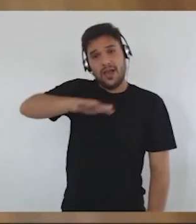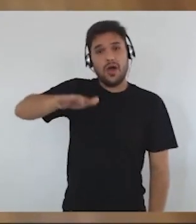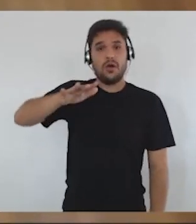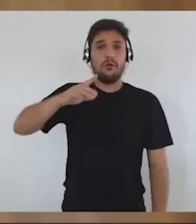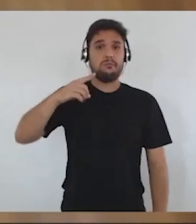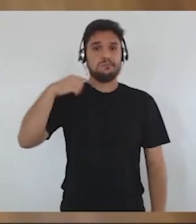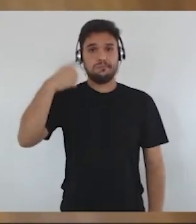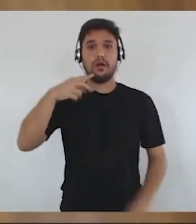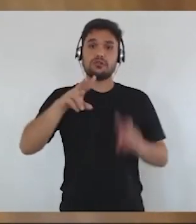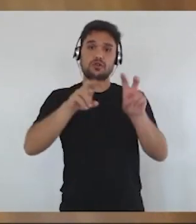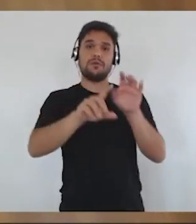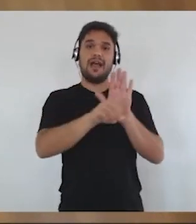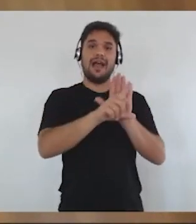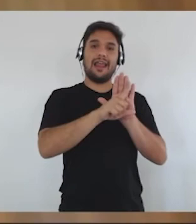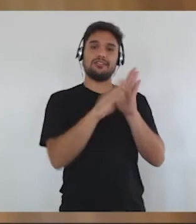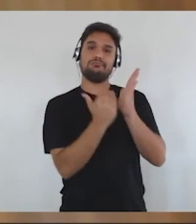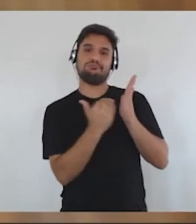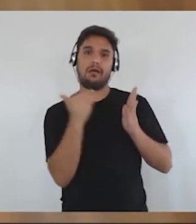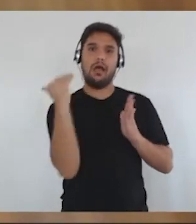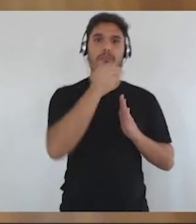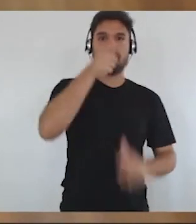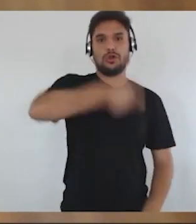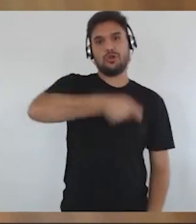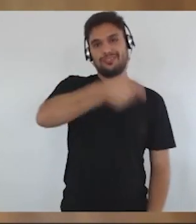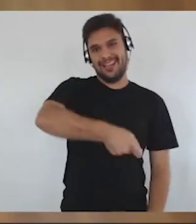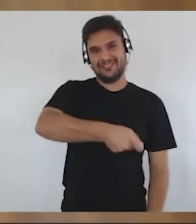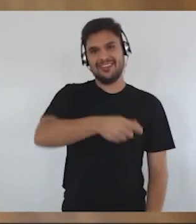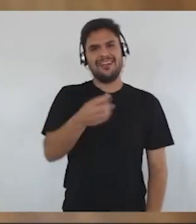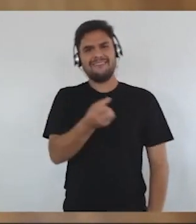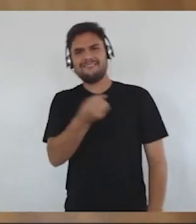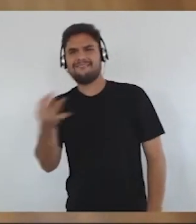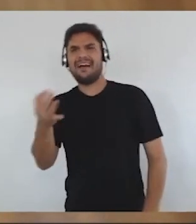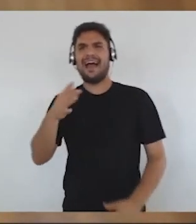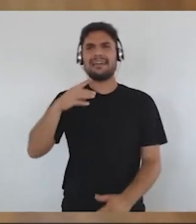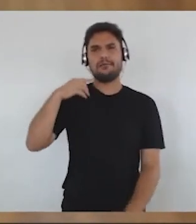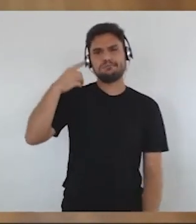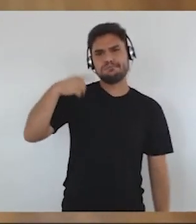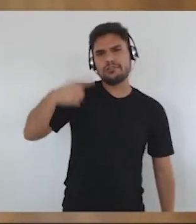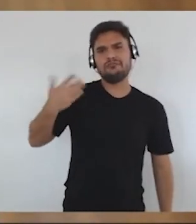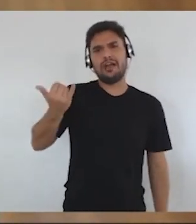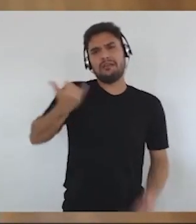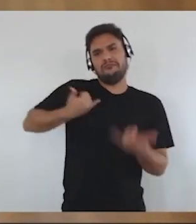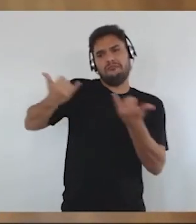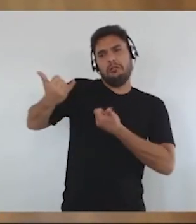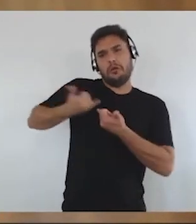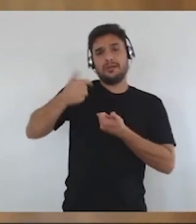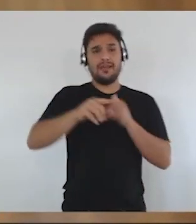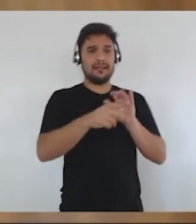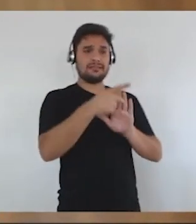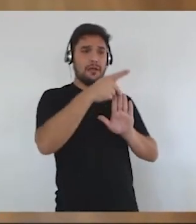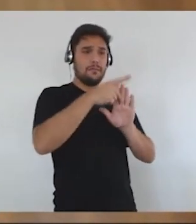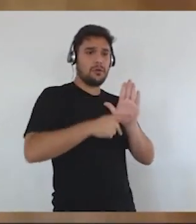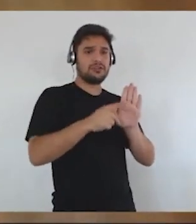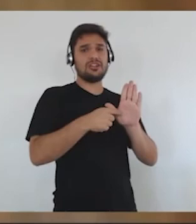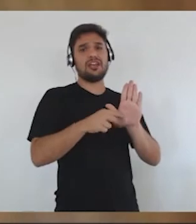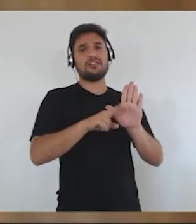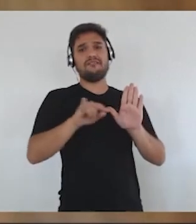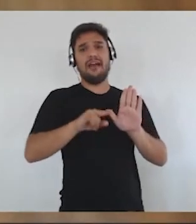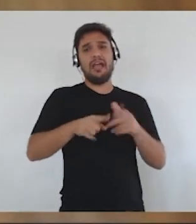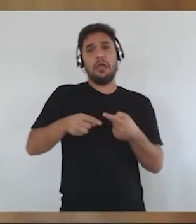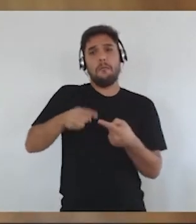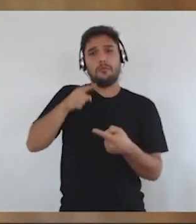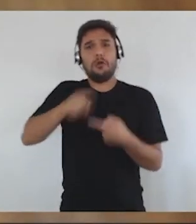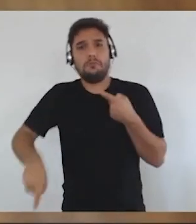advogados, em relação à lei de abuso de autoridade. Eu recebi diversas abordagens de advogados dizendo que isso era um projeto, por exemplo, para